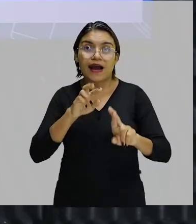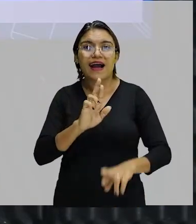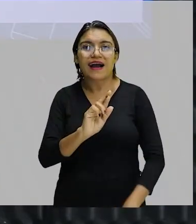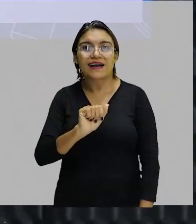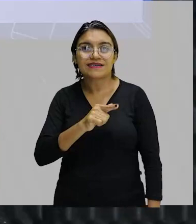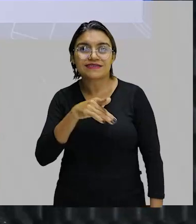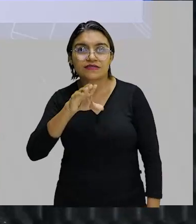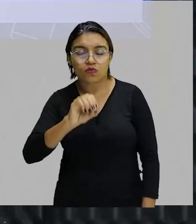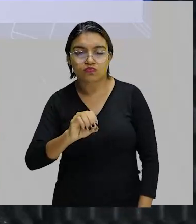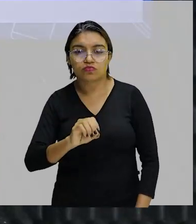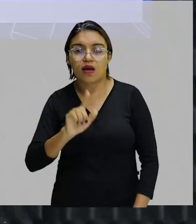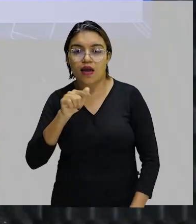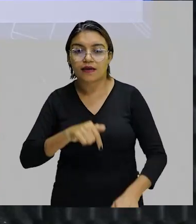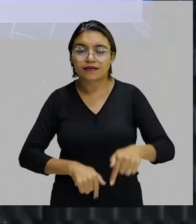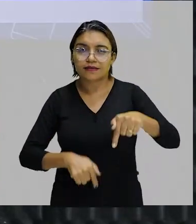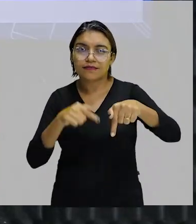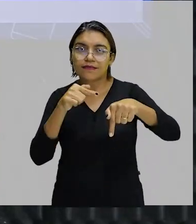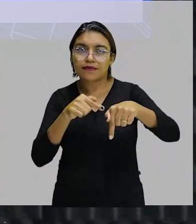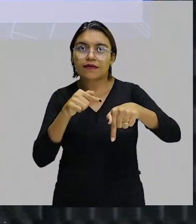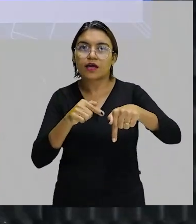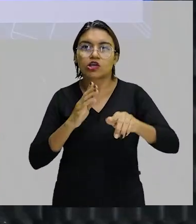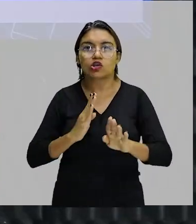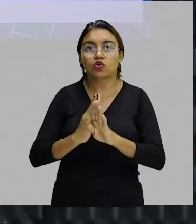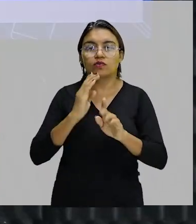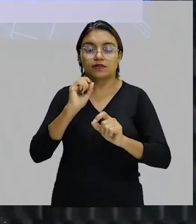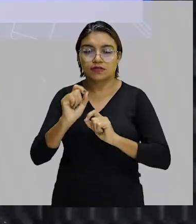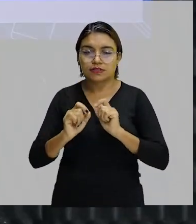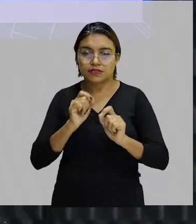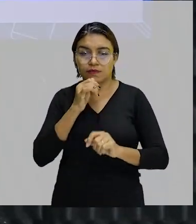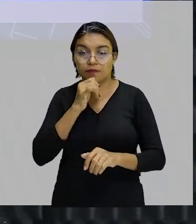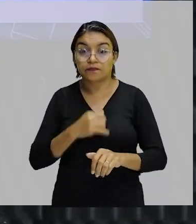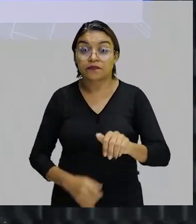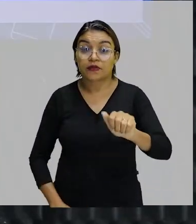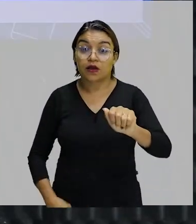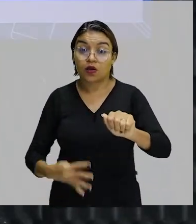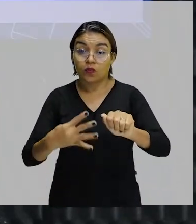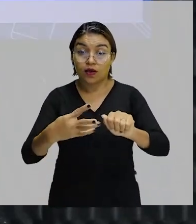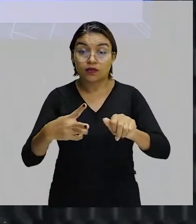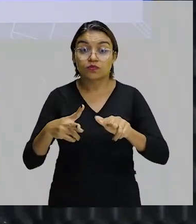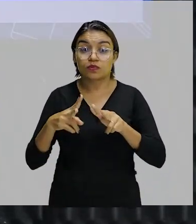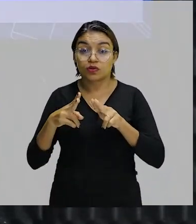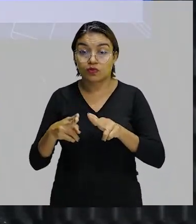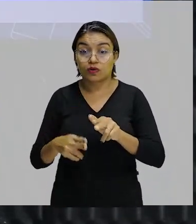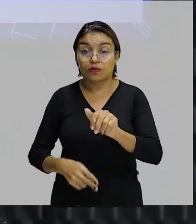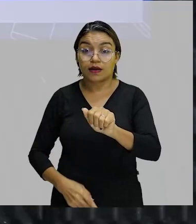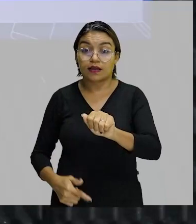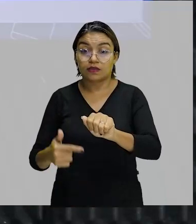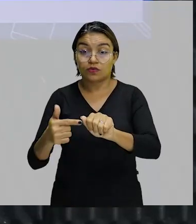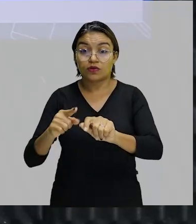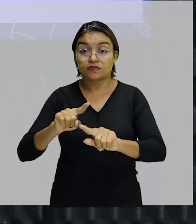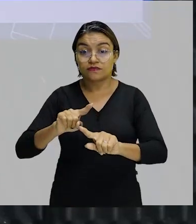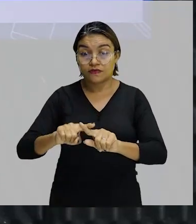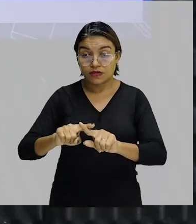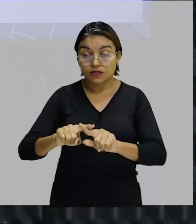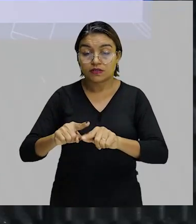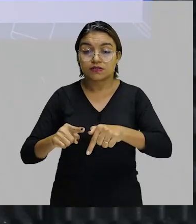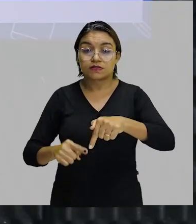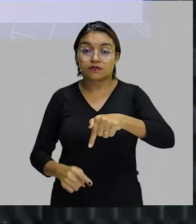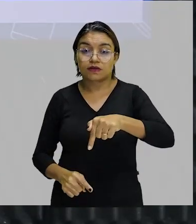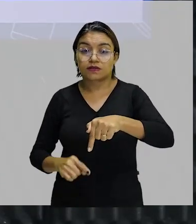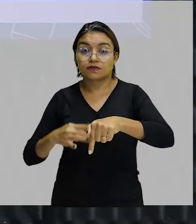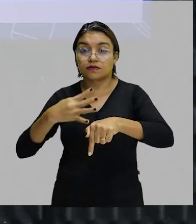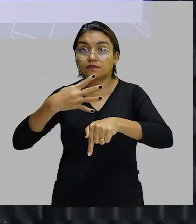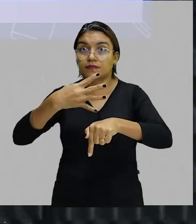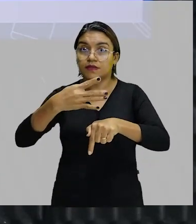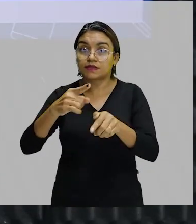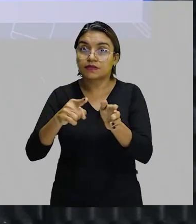geral com base nesses dois termos que foram informados, no caso, o A4 e o A2. Então, olha como ficou. A4 é igual